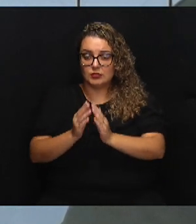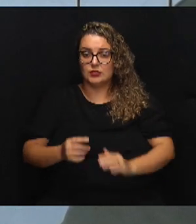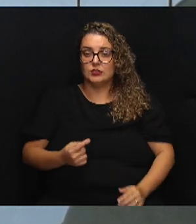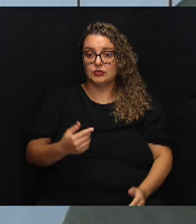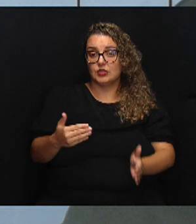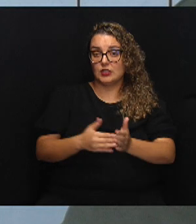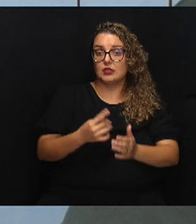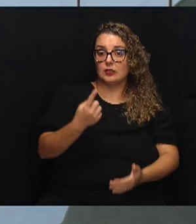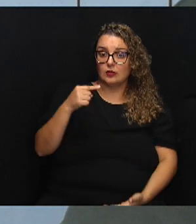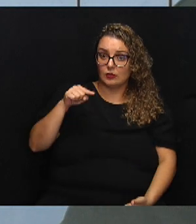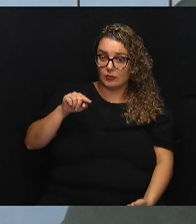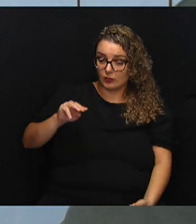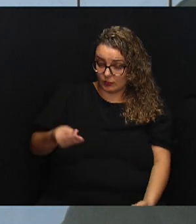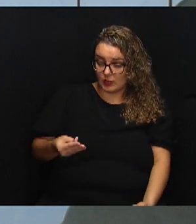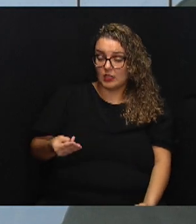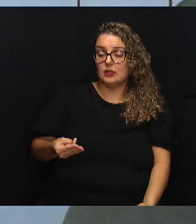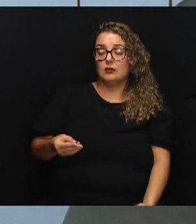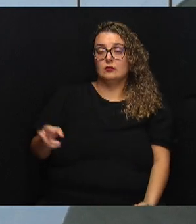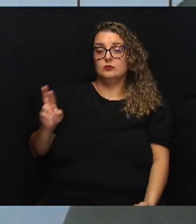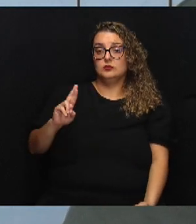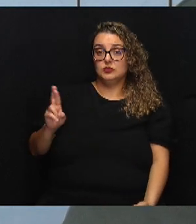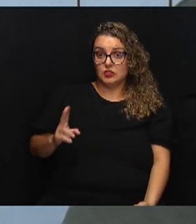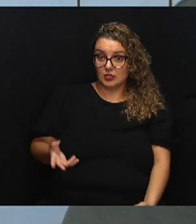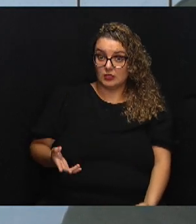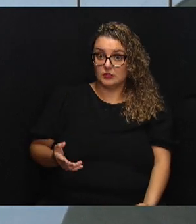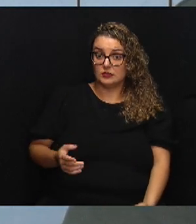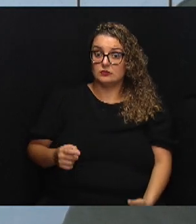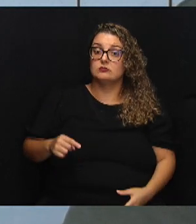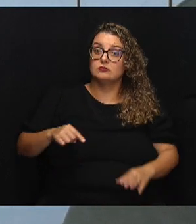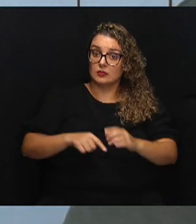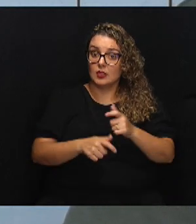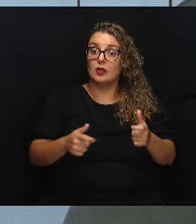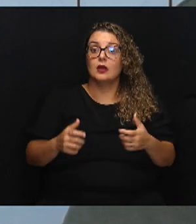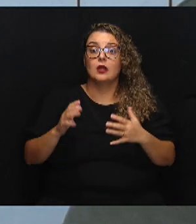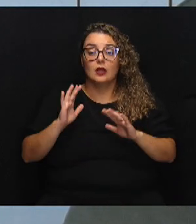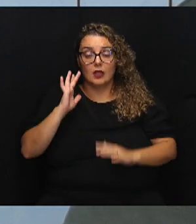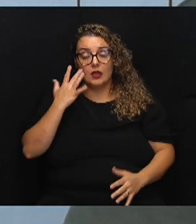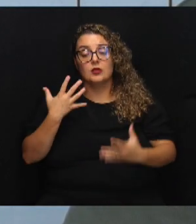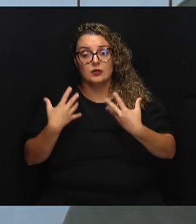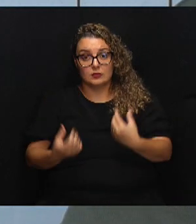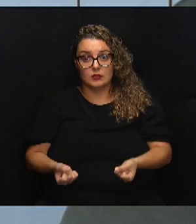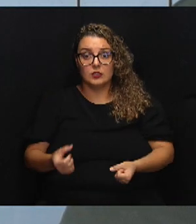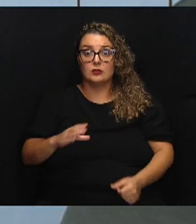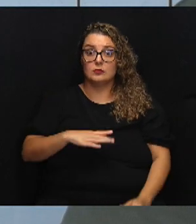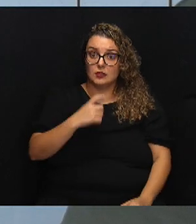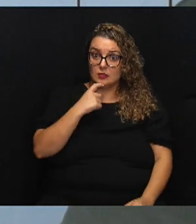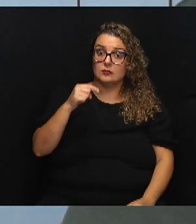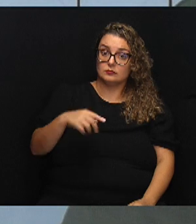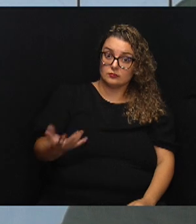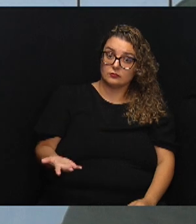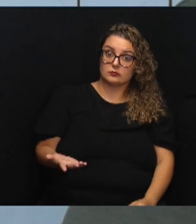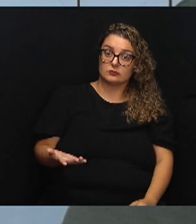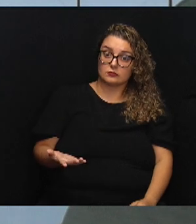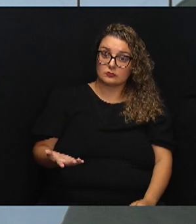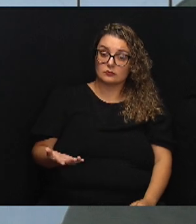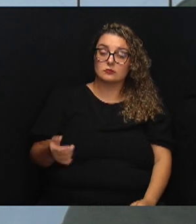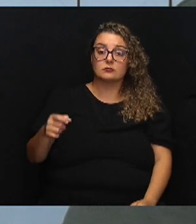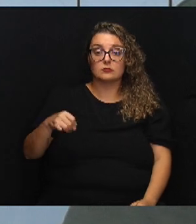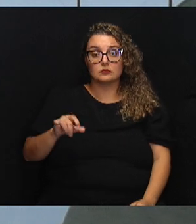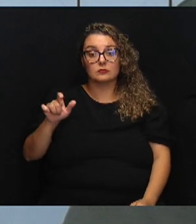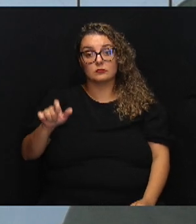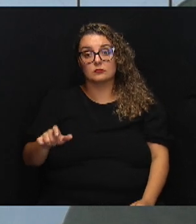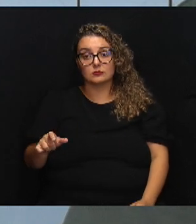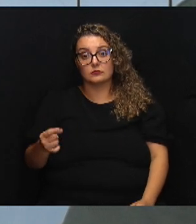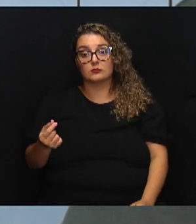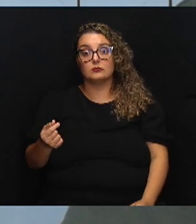Então já é um avanço, né? Eu acredito que isso daí também pode ser adotado aqui no município de Campinas. E se o cara tiver